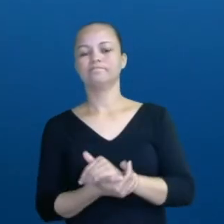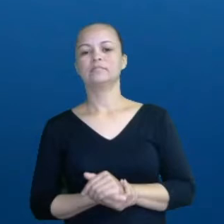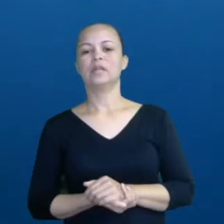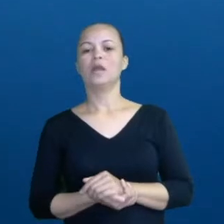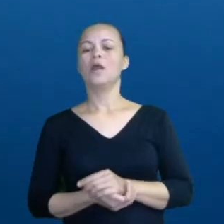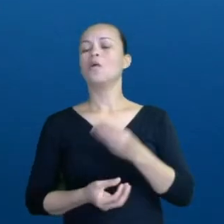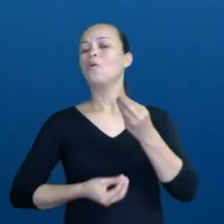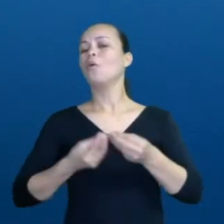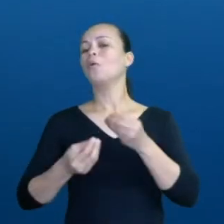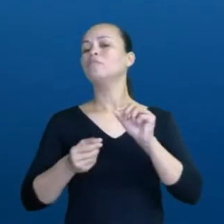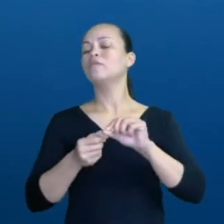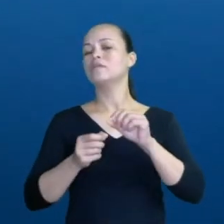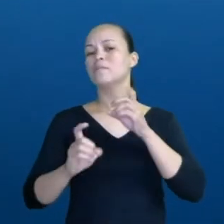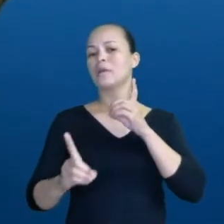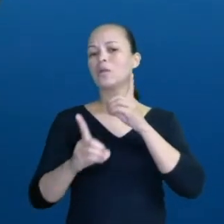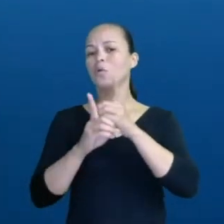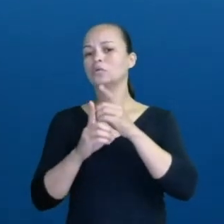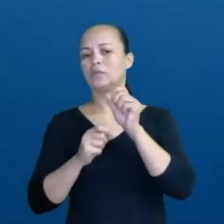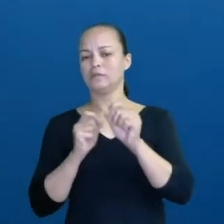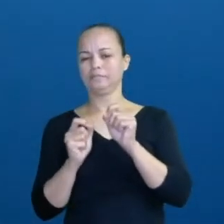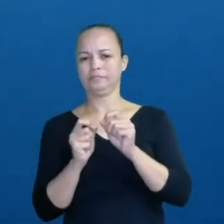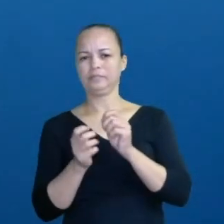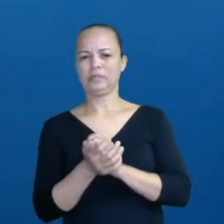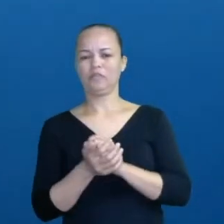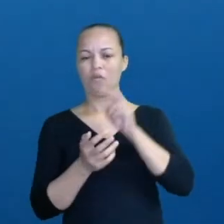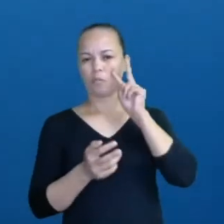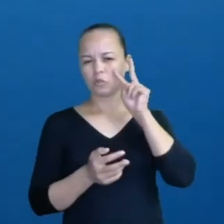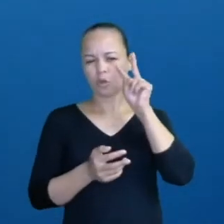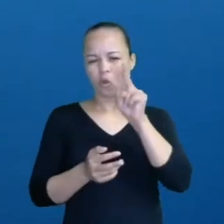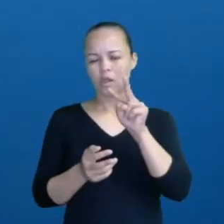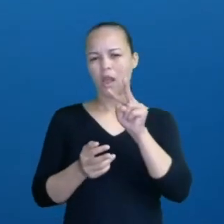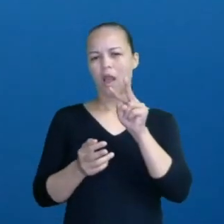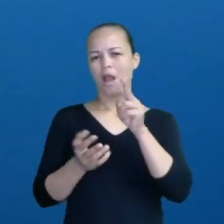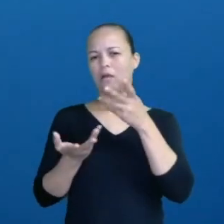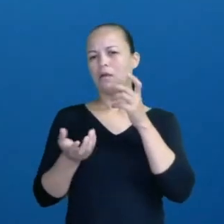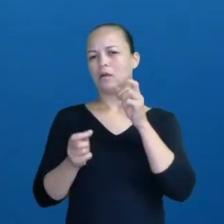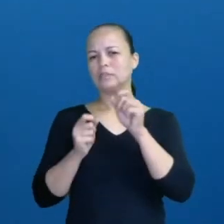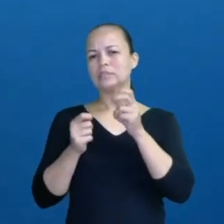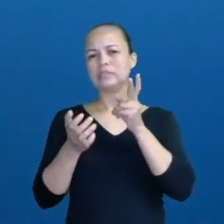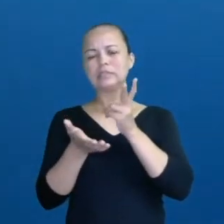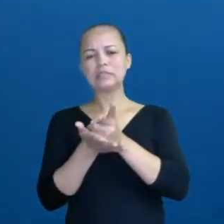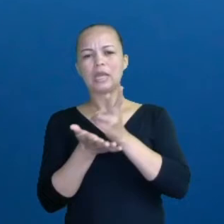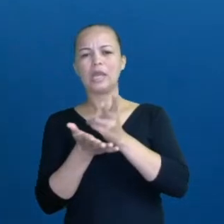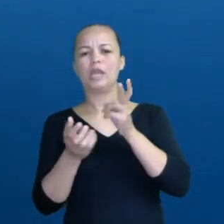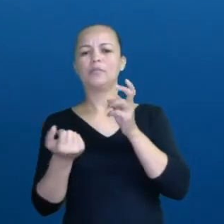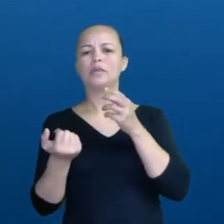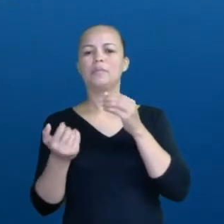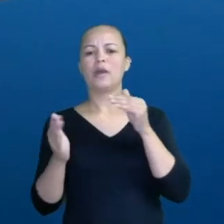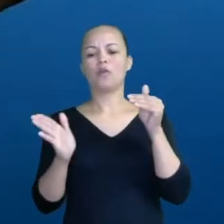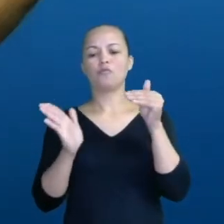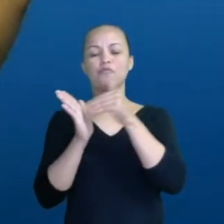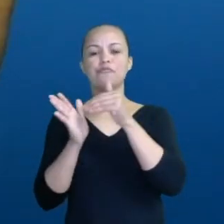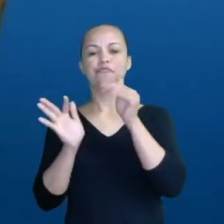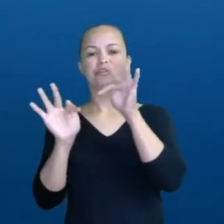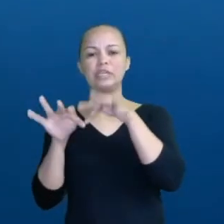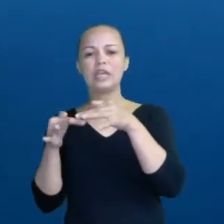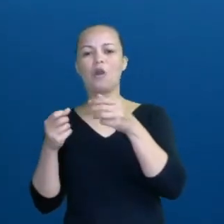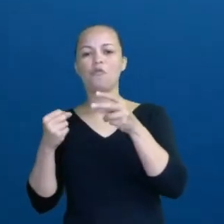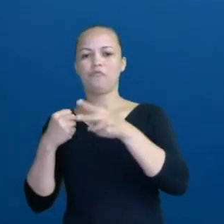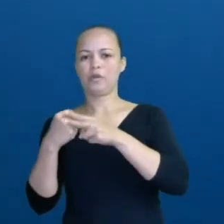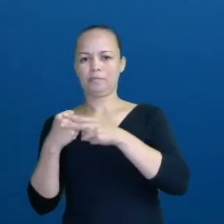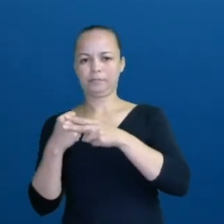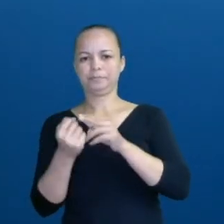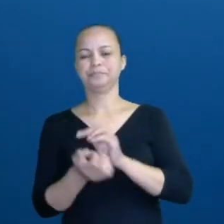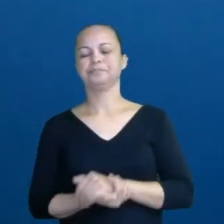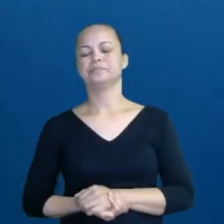encontrar esse sujeito? Nós vamos olhar sempre para a terminação do verbo.